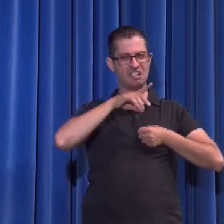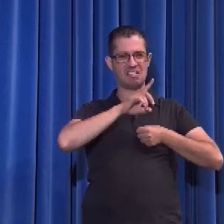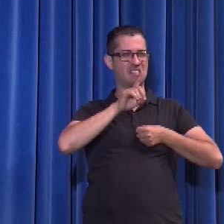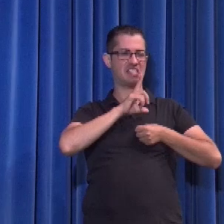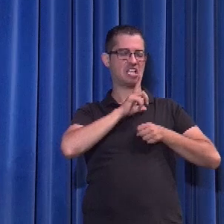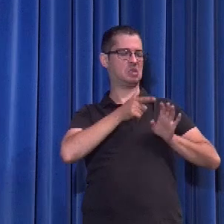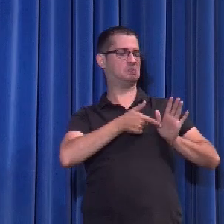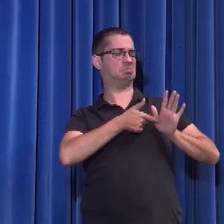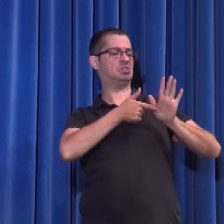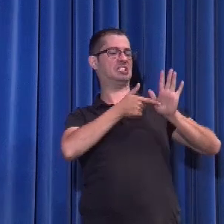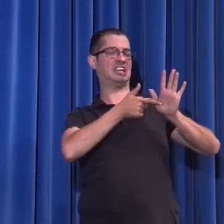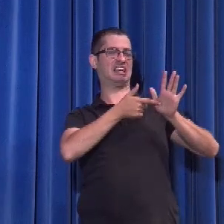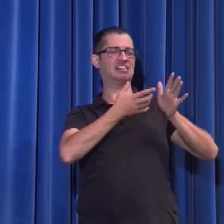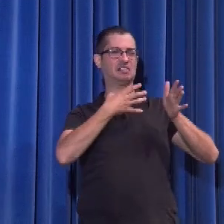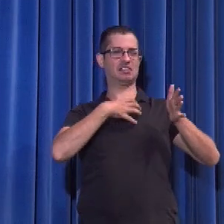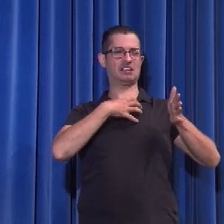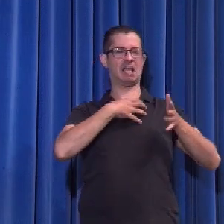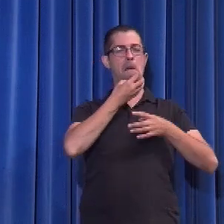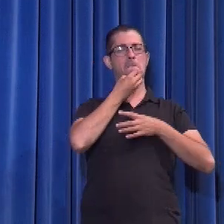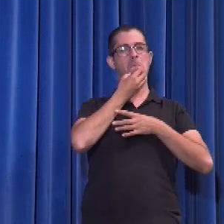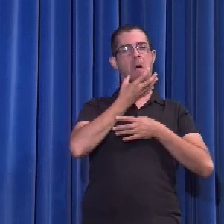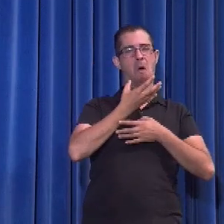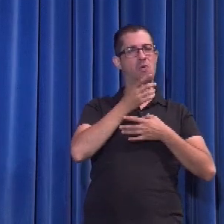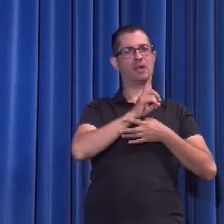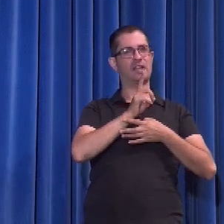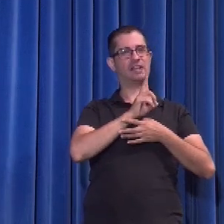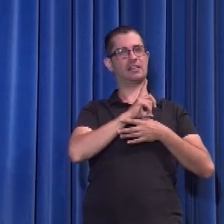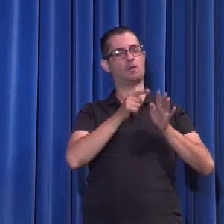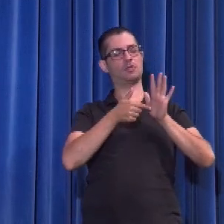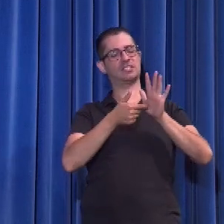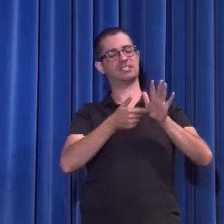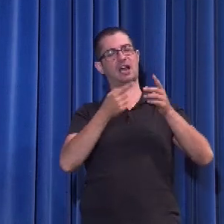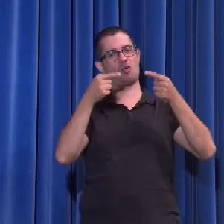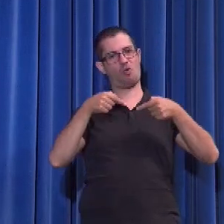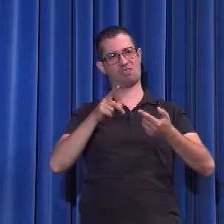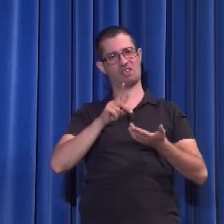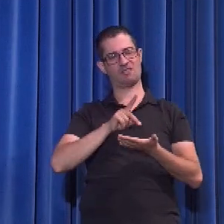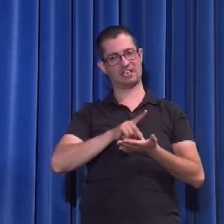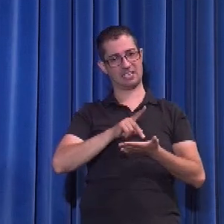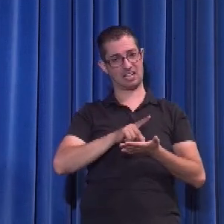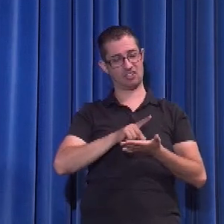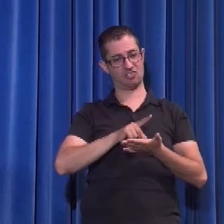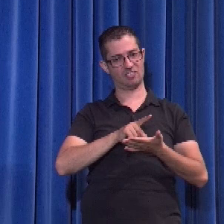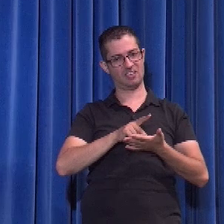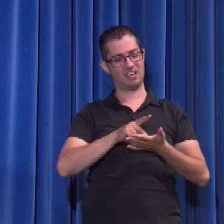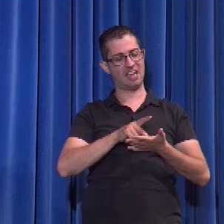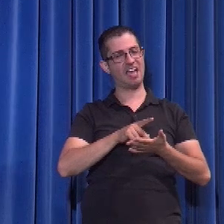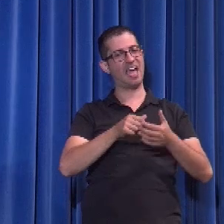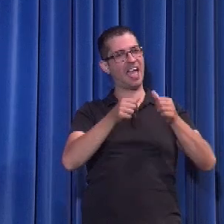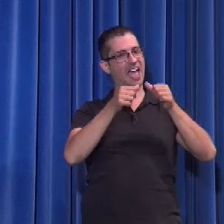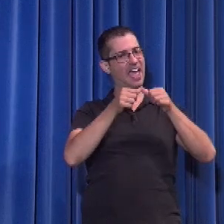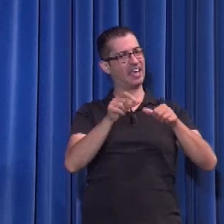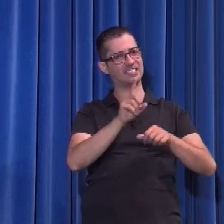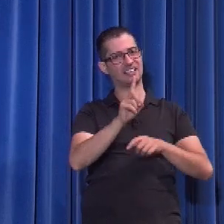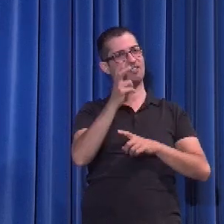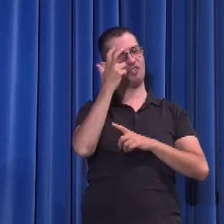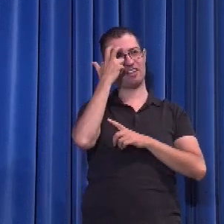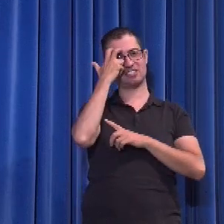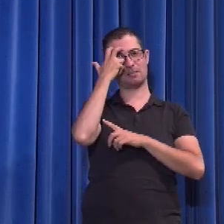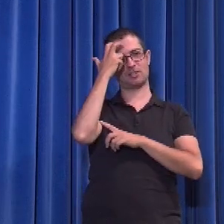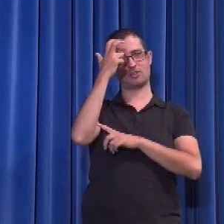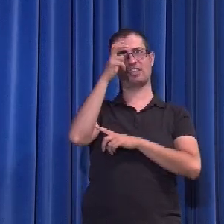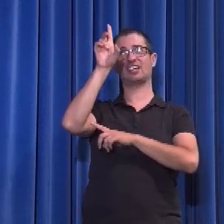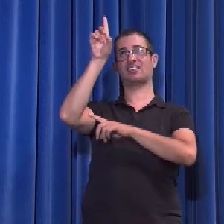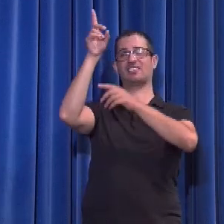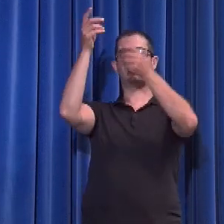glorieis disso, nem mintais contra a verdade. Esta não é a sabedoria que desce lá